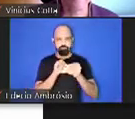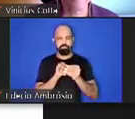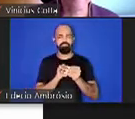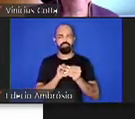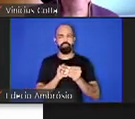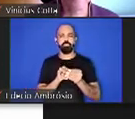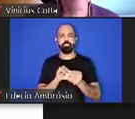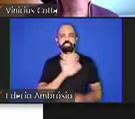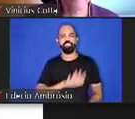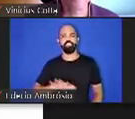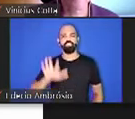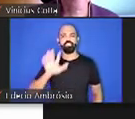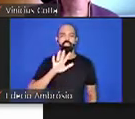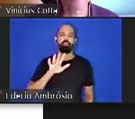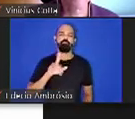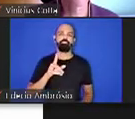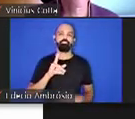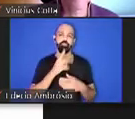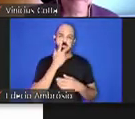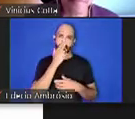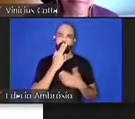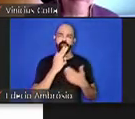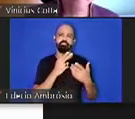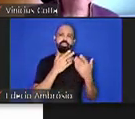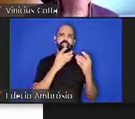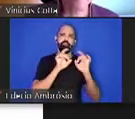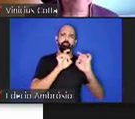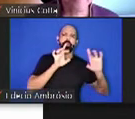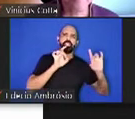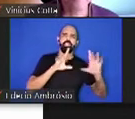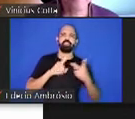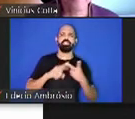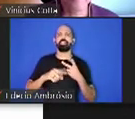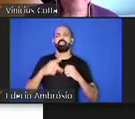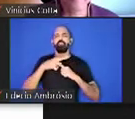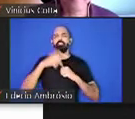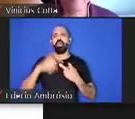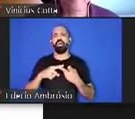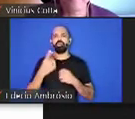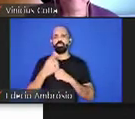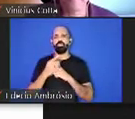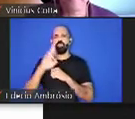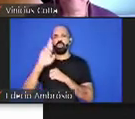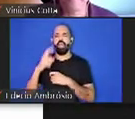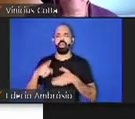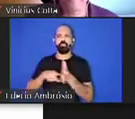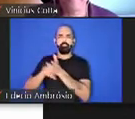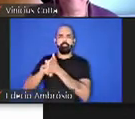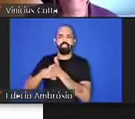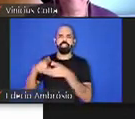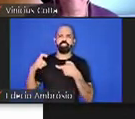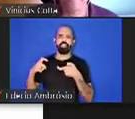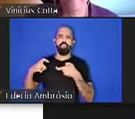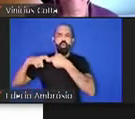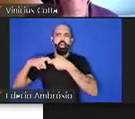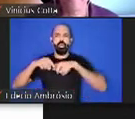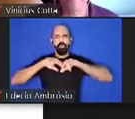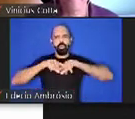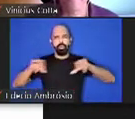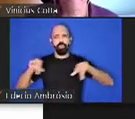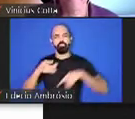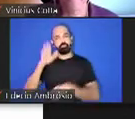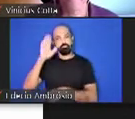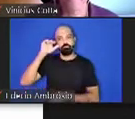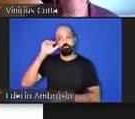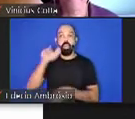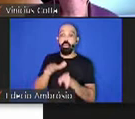está dividido por master, especialização, doutorado, pesquisa, cooperação, vocês podem dar uma navegada. E recomendo também fortemente